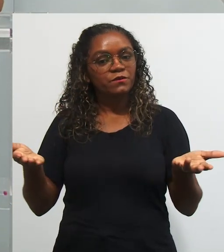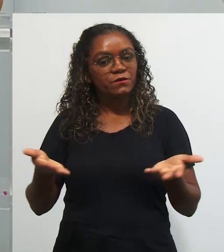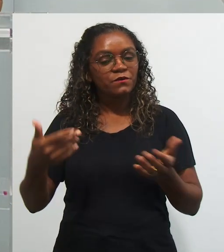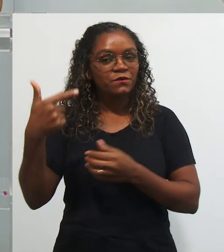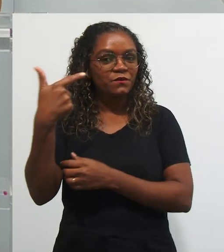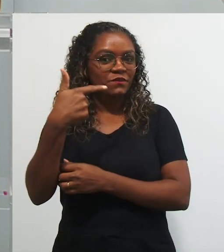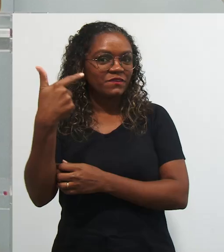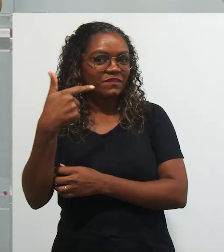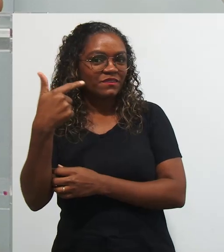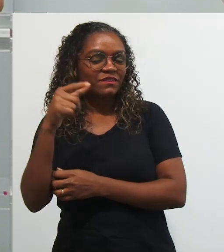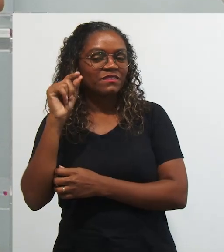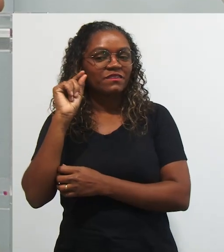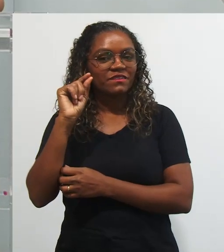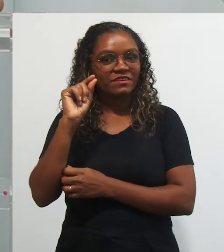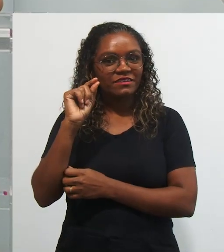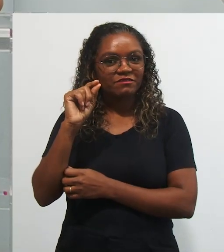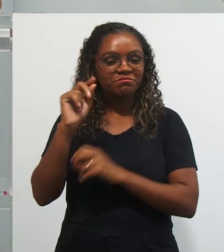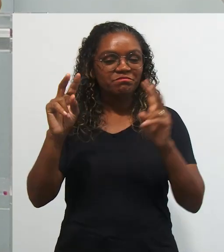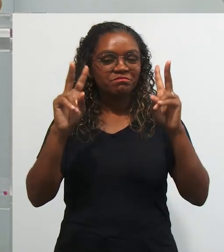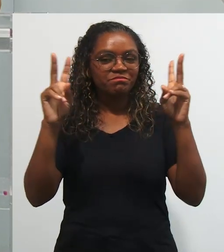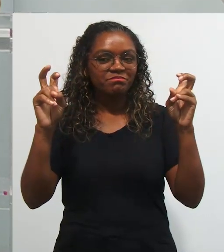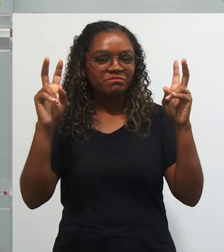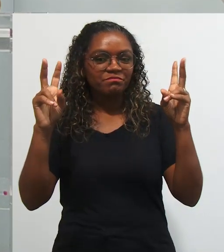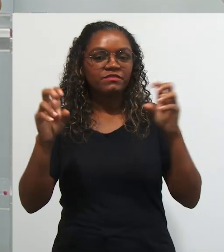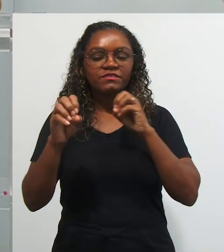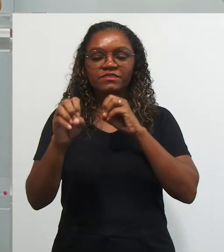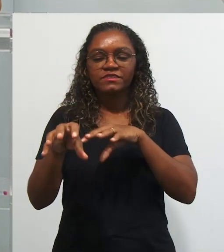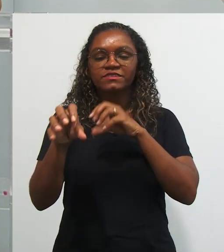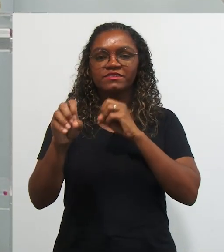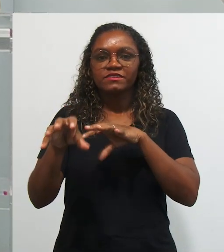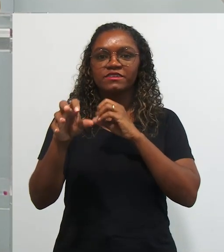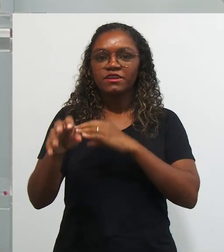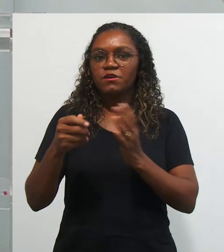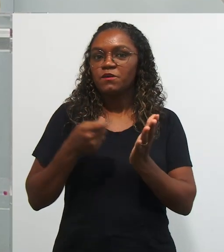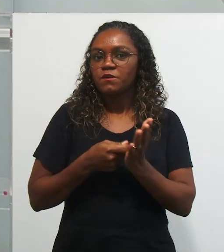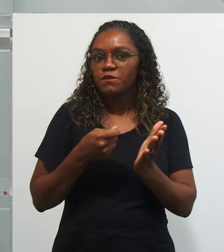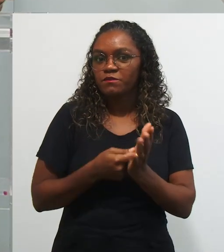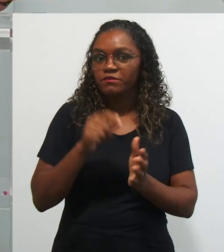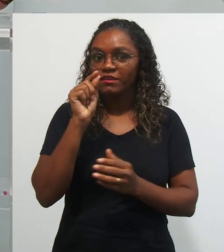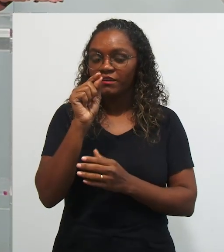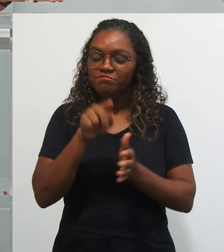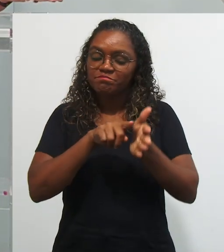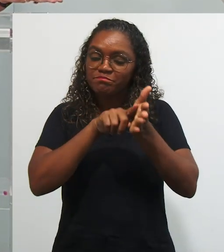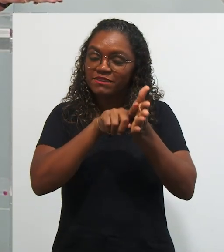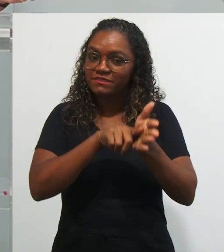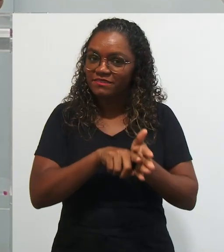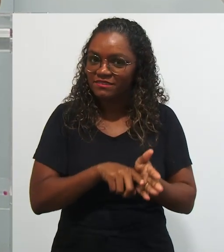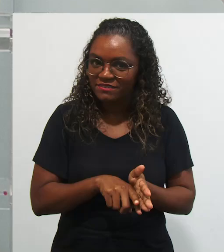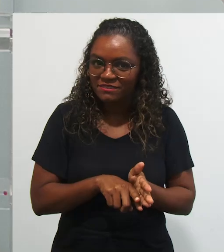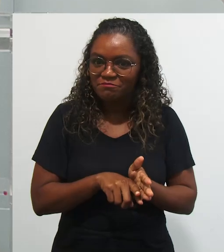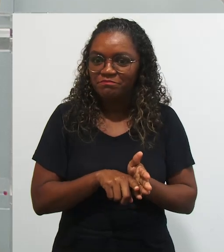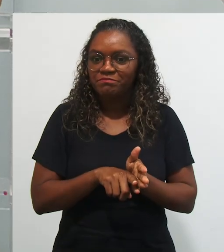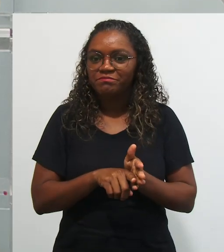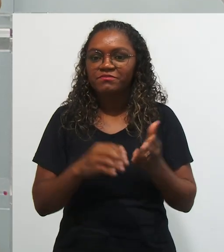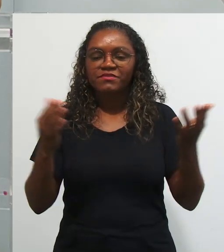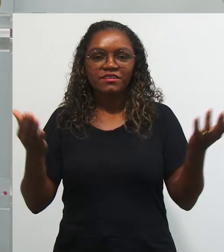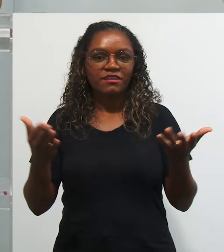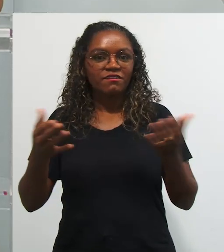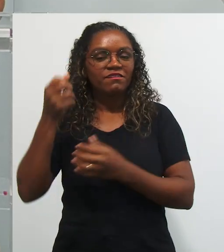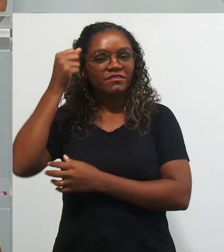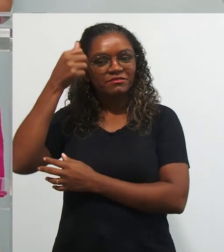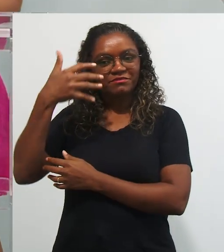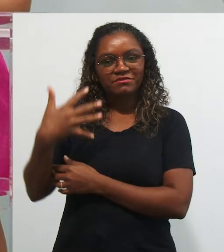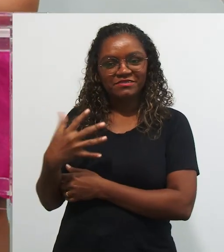nesse segundo episódio, a gente vai tratar sobre ensinar exige pesquisa. Iniciaremos com a